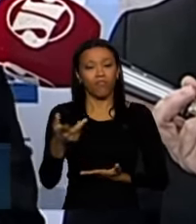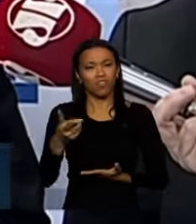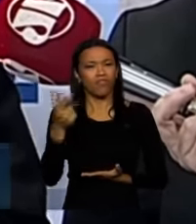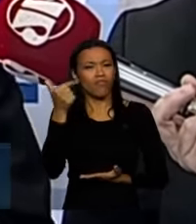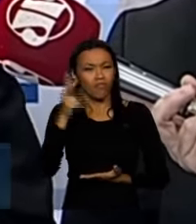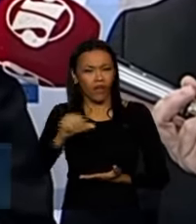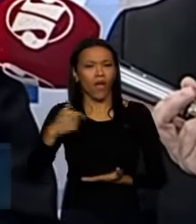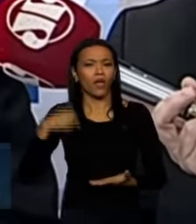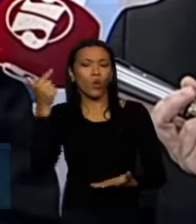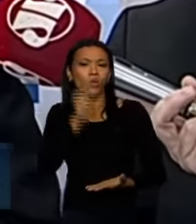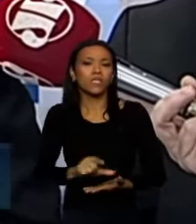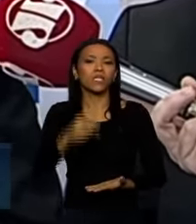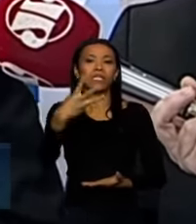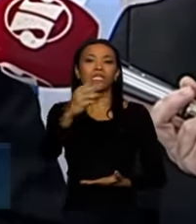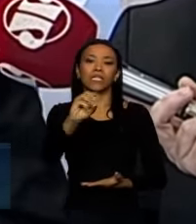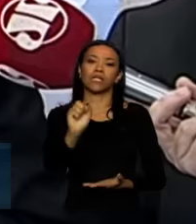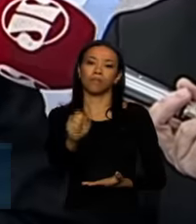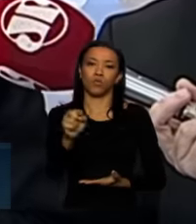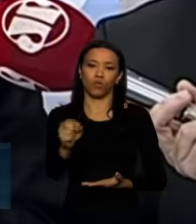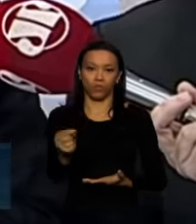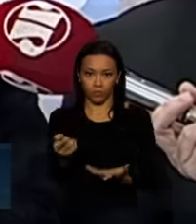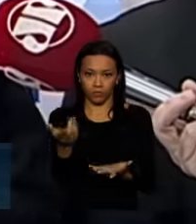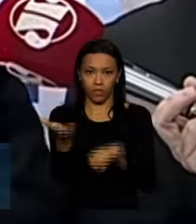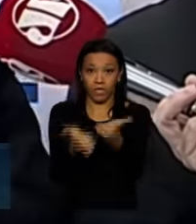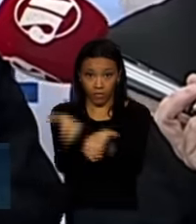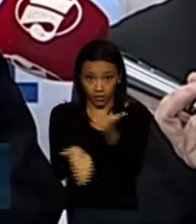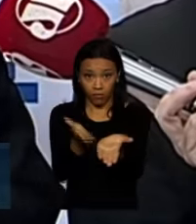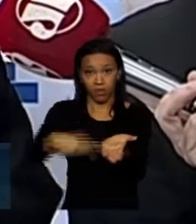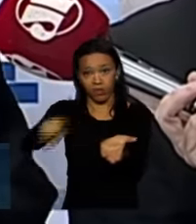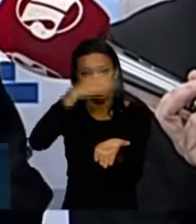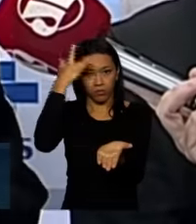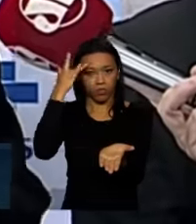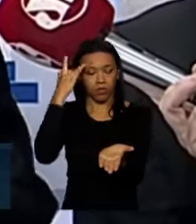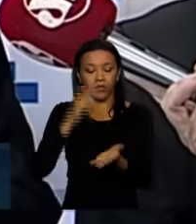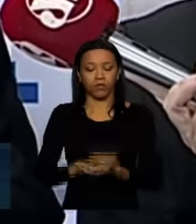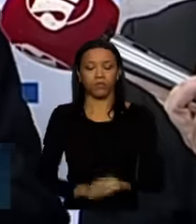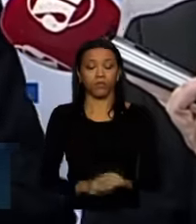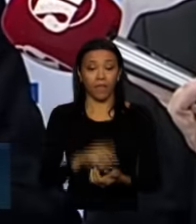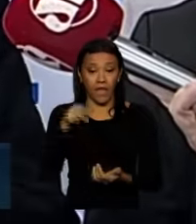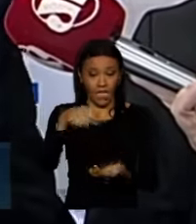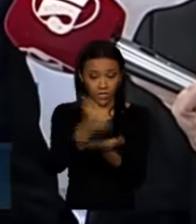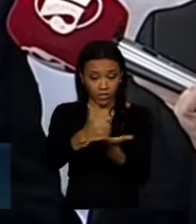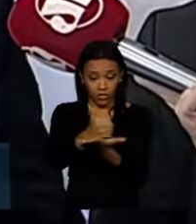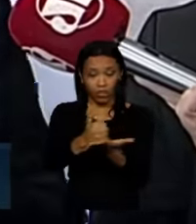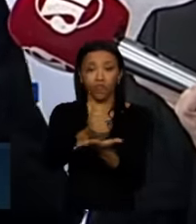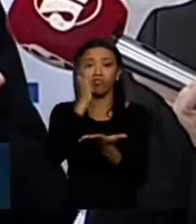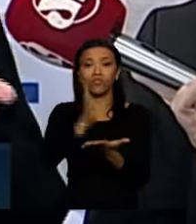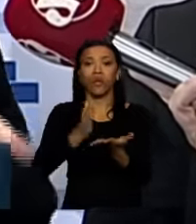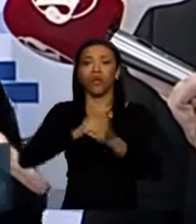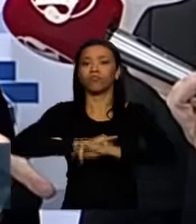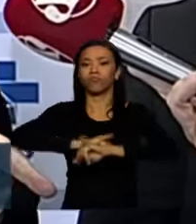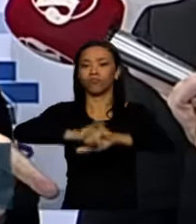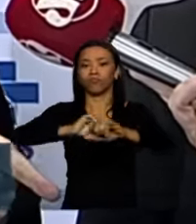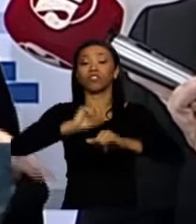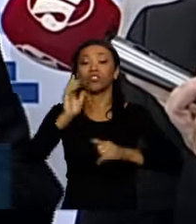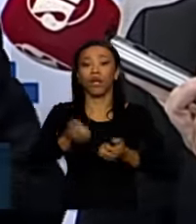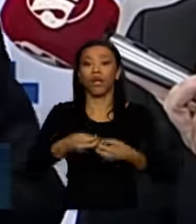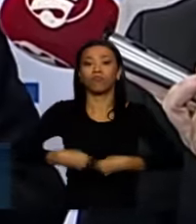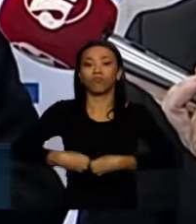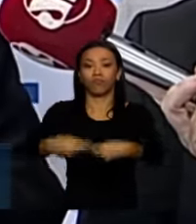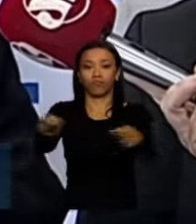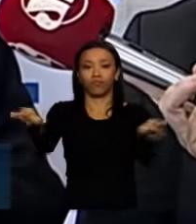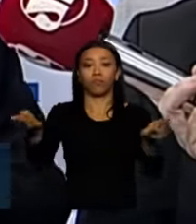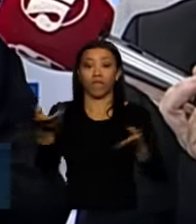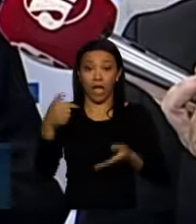30.000 tratamentos previstos para este ano quando esse remédio vai est disponível isso pra população não esse remédio já está disponível aqui no no DF porque